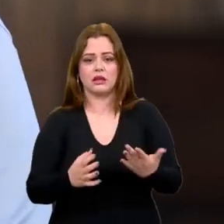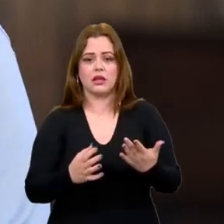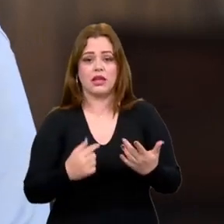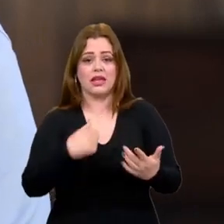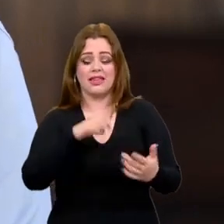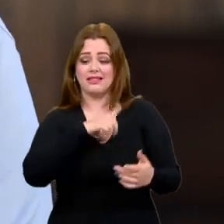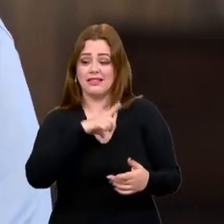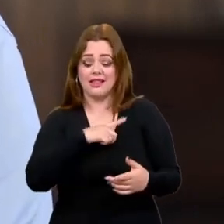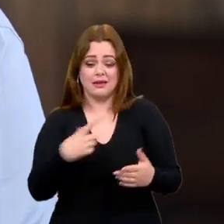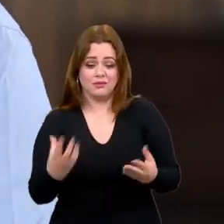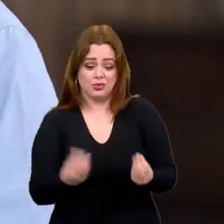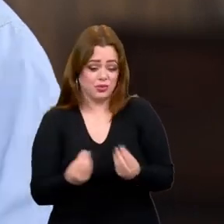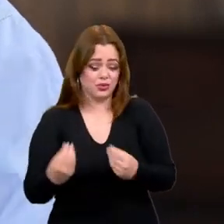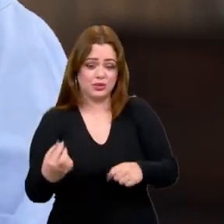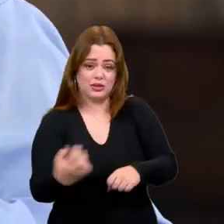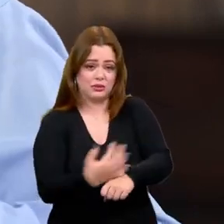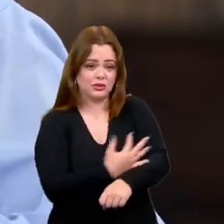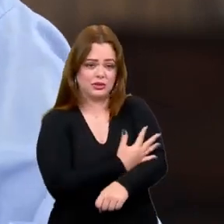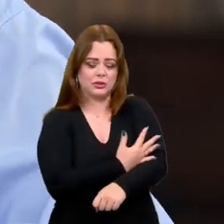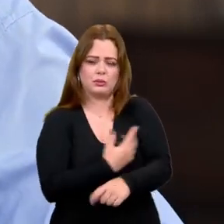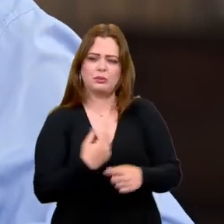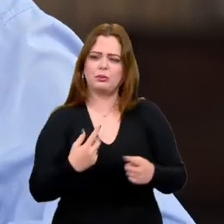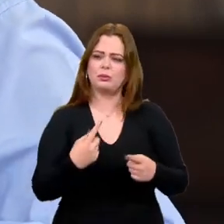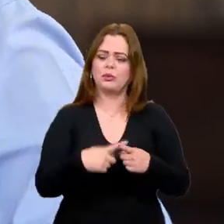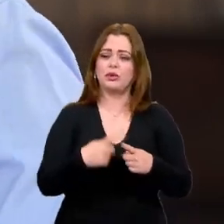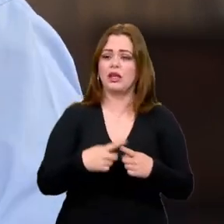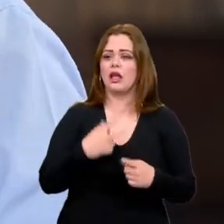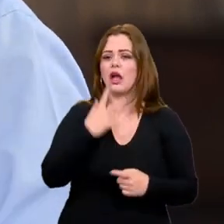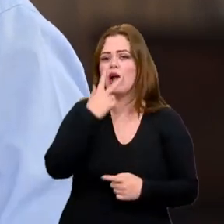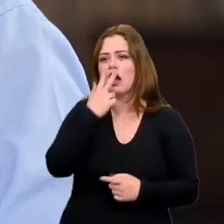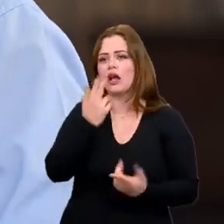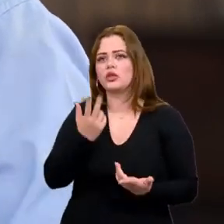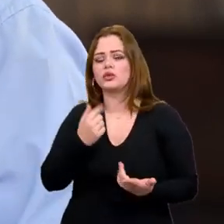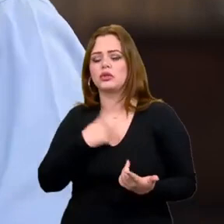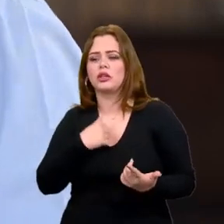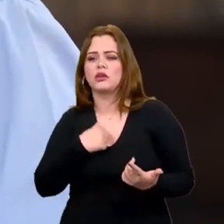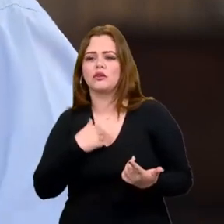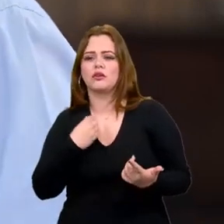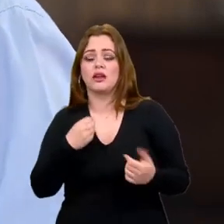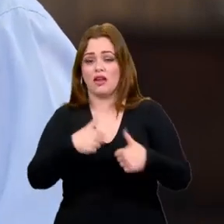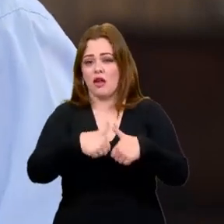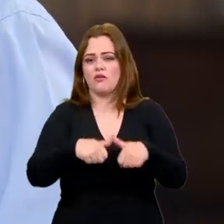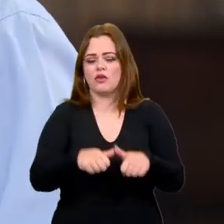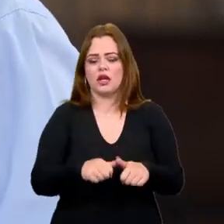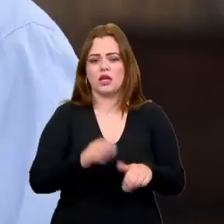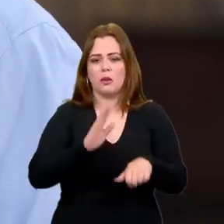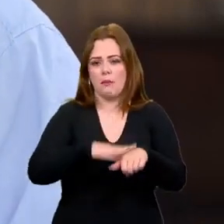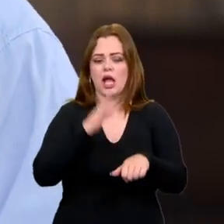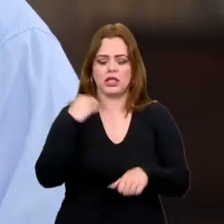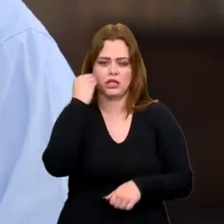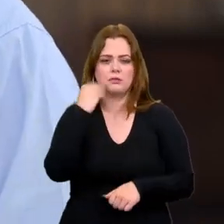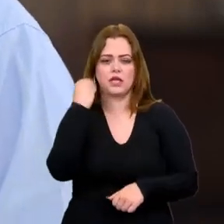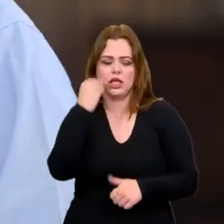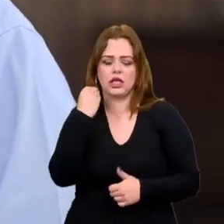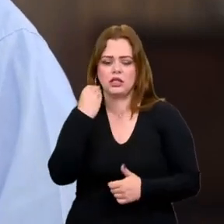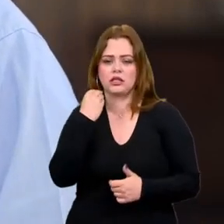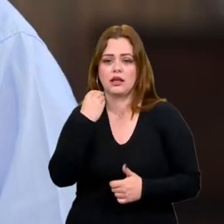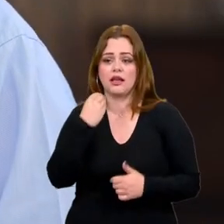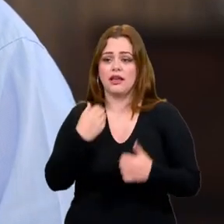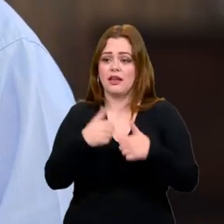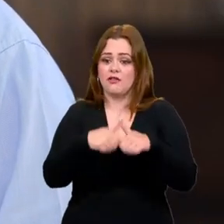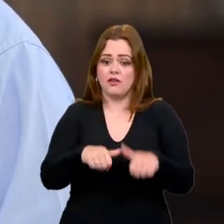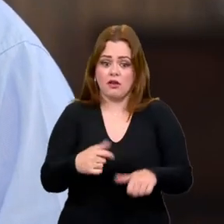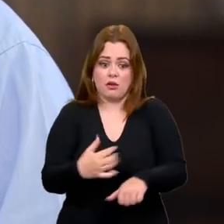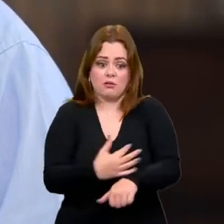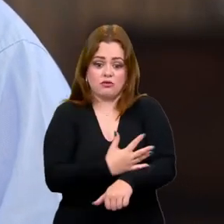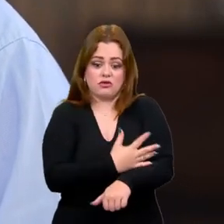um pouco mais experiente não mais velho mas mais experiente e a gente vai ficando com emocional mais forte mais forte eu me